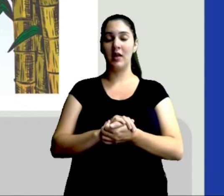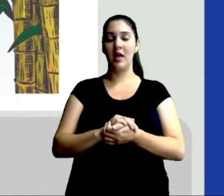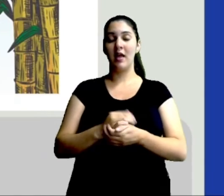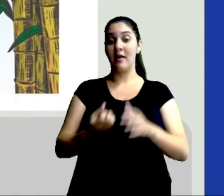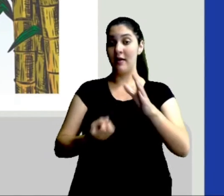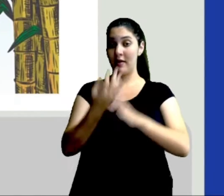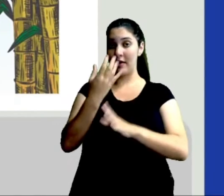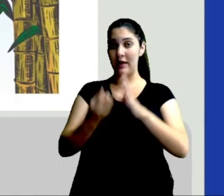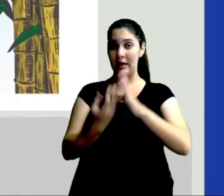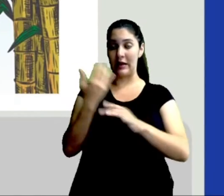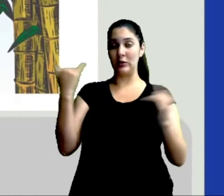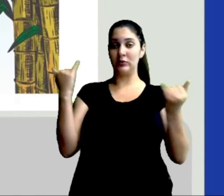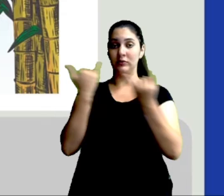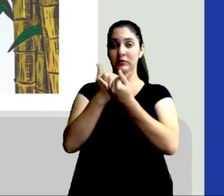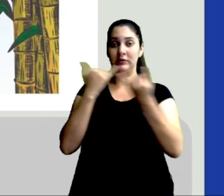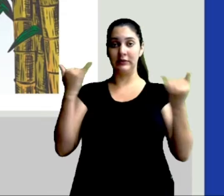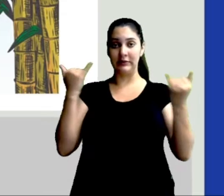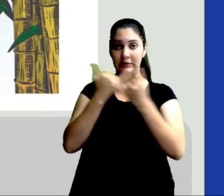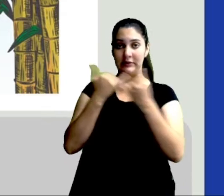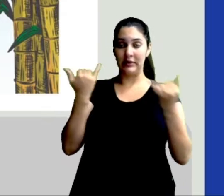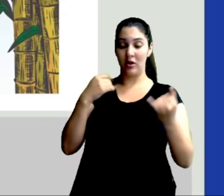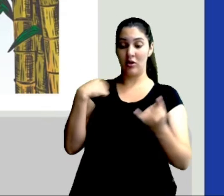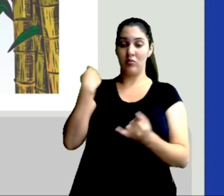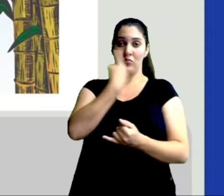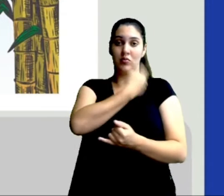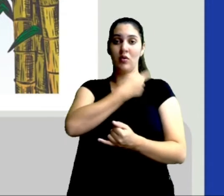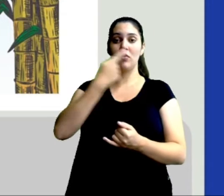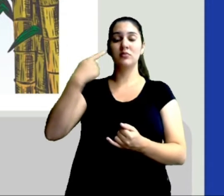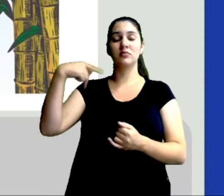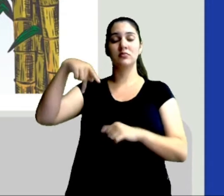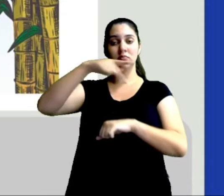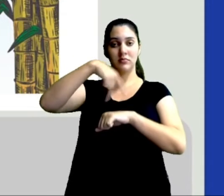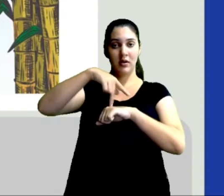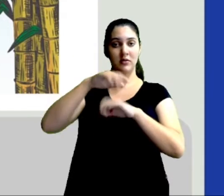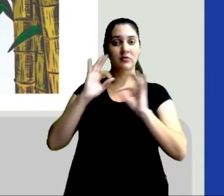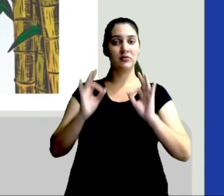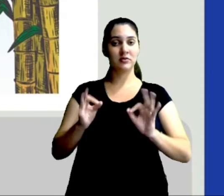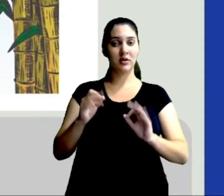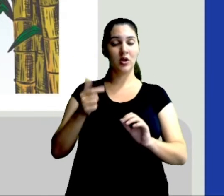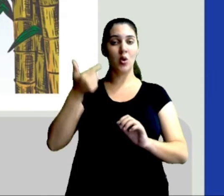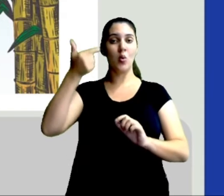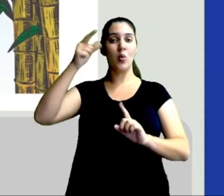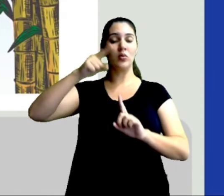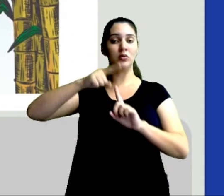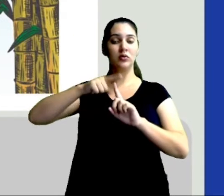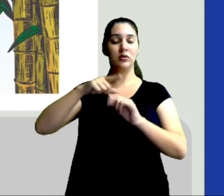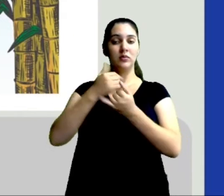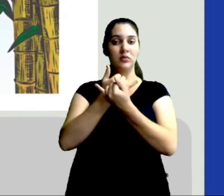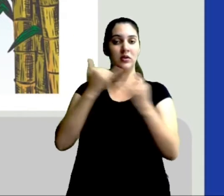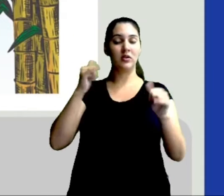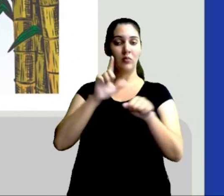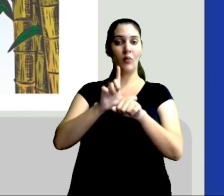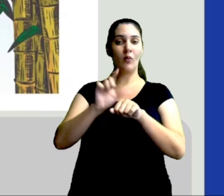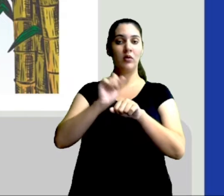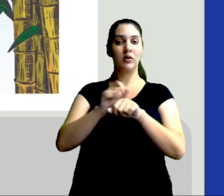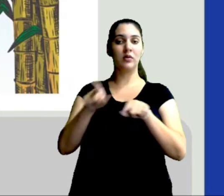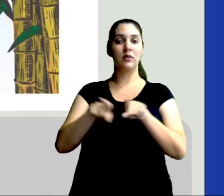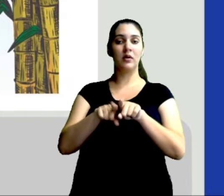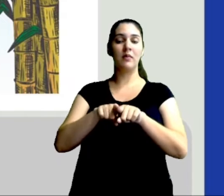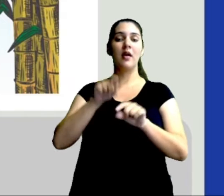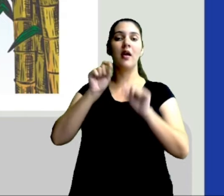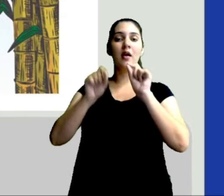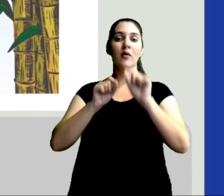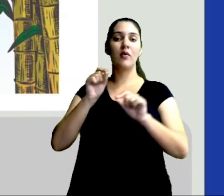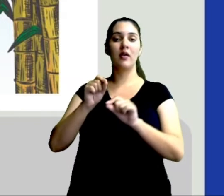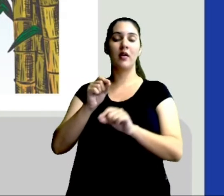geradora de energia para o nosso país, tá certo? E uma outra fonte de energia limpa também, que é o